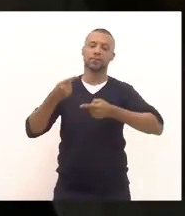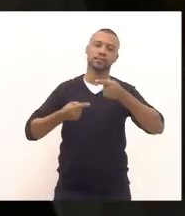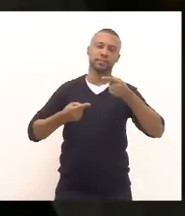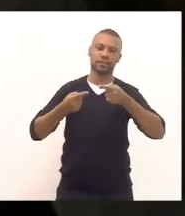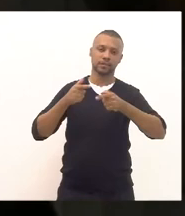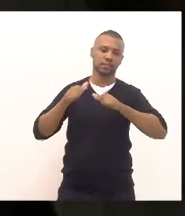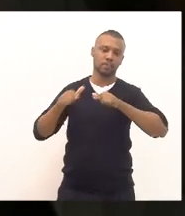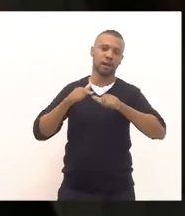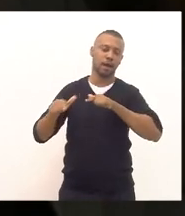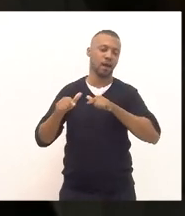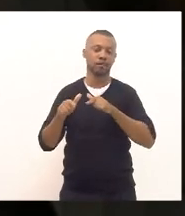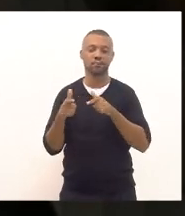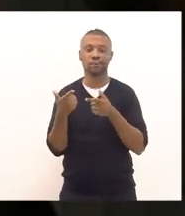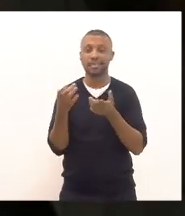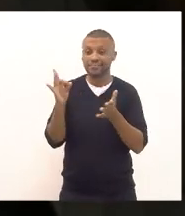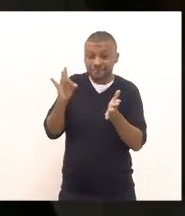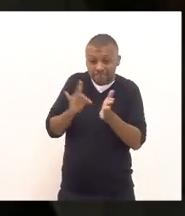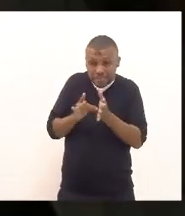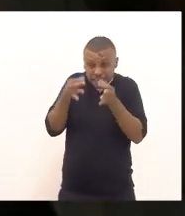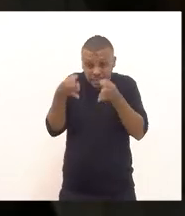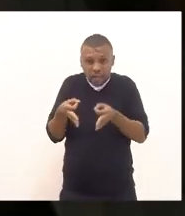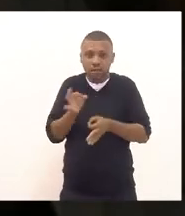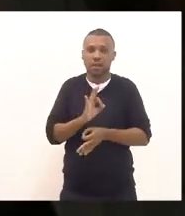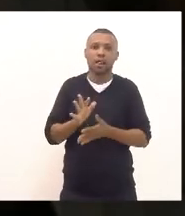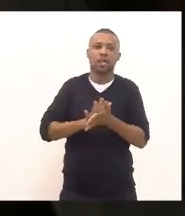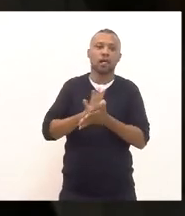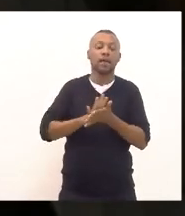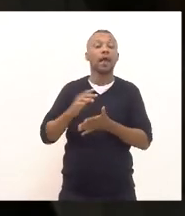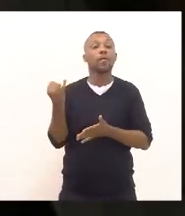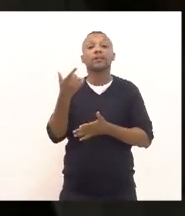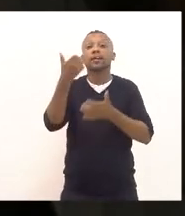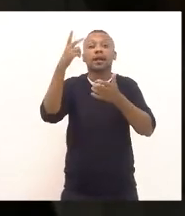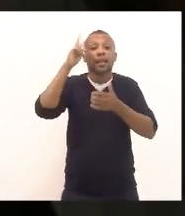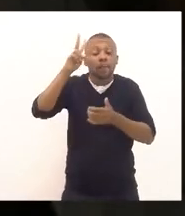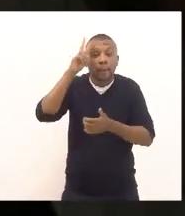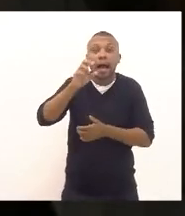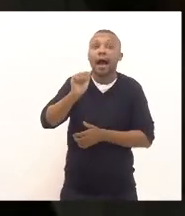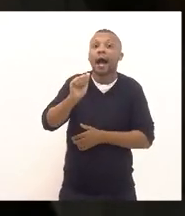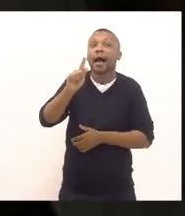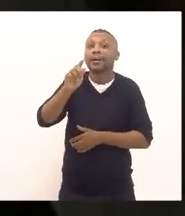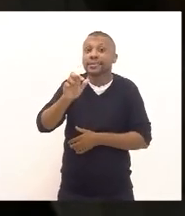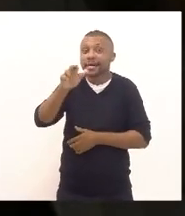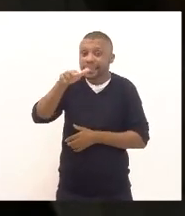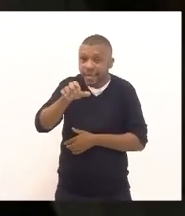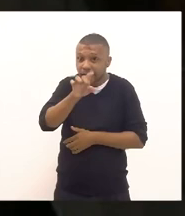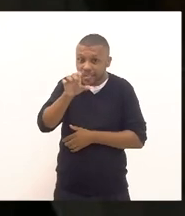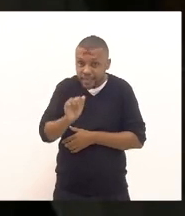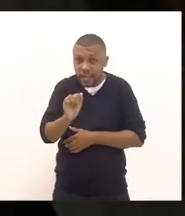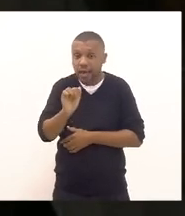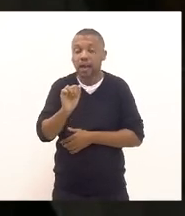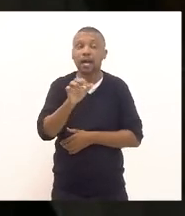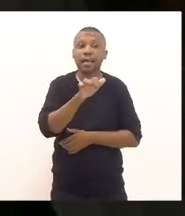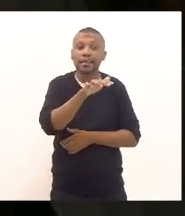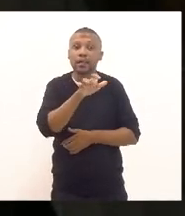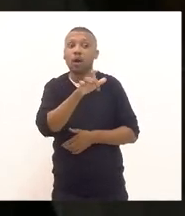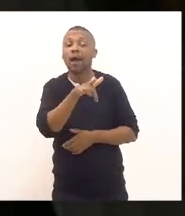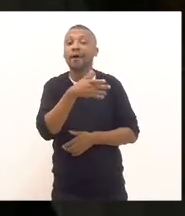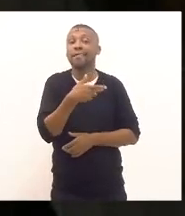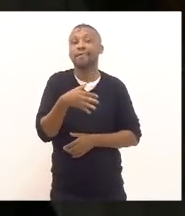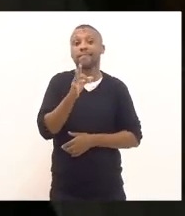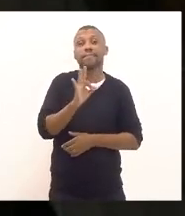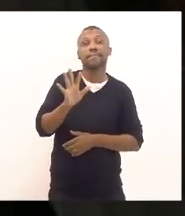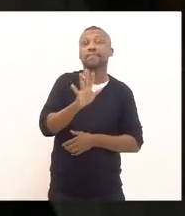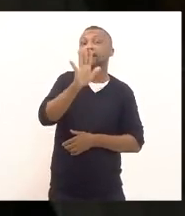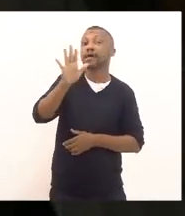efetividade Além disso é bom lembrar também o papel da Gênese aí vão me dizer mas waldeck aí na concessão Federal ela Conceição